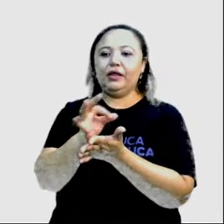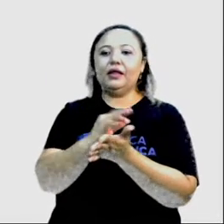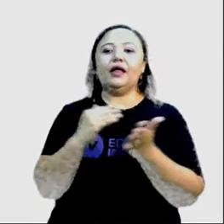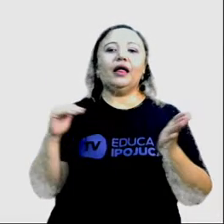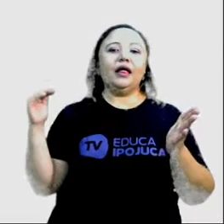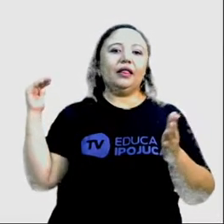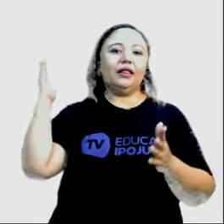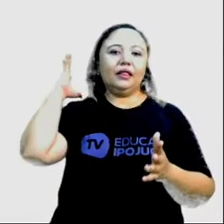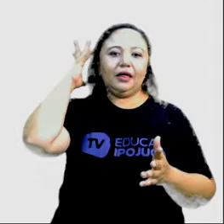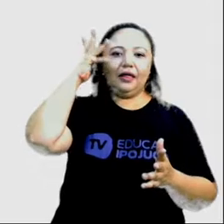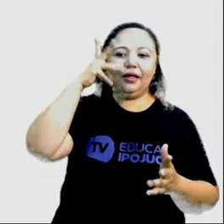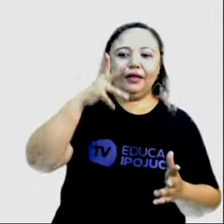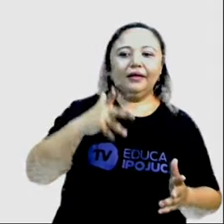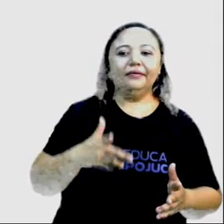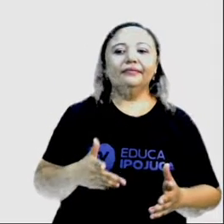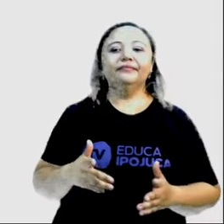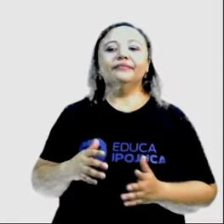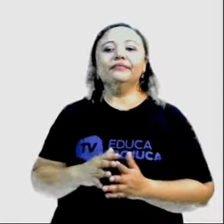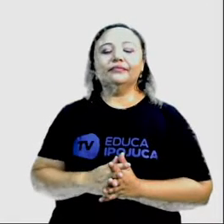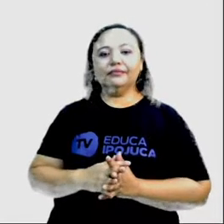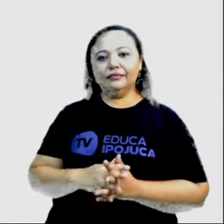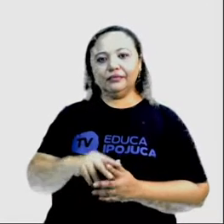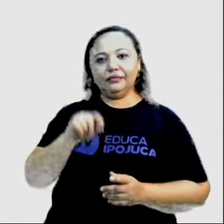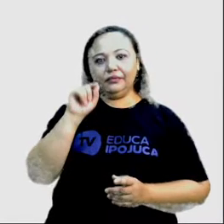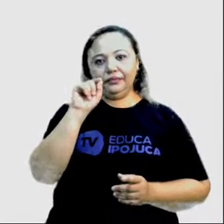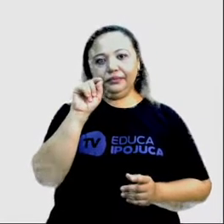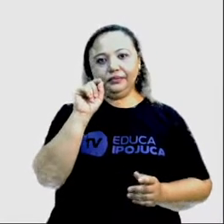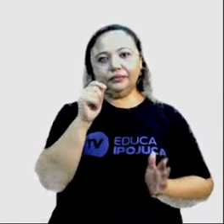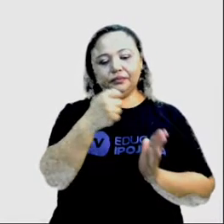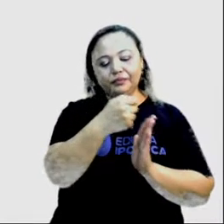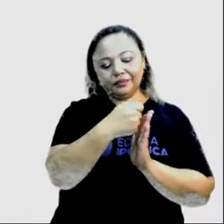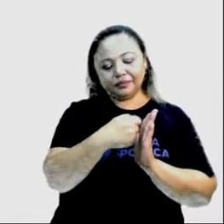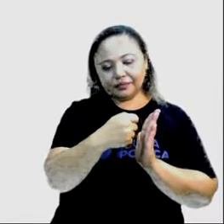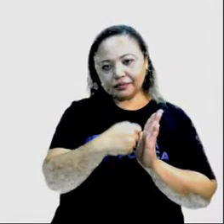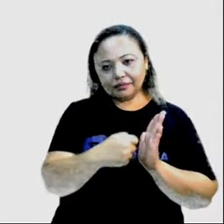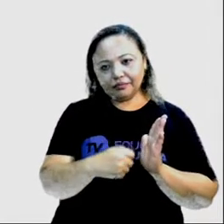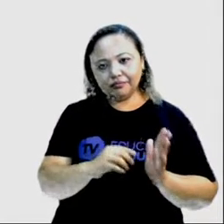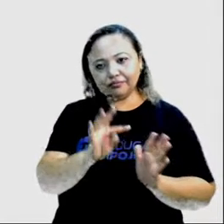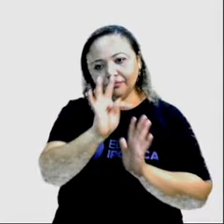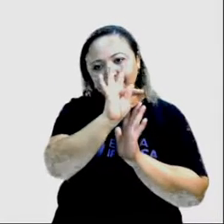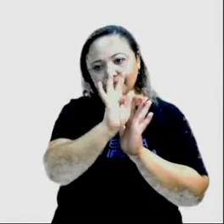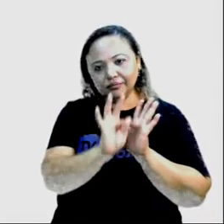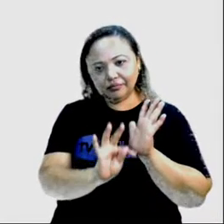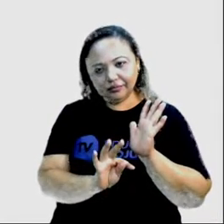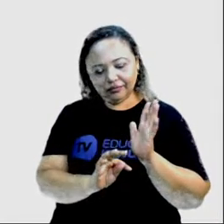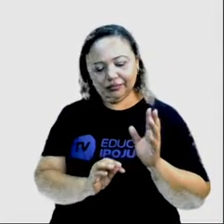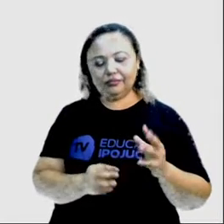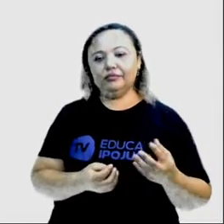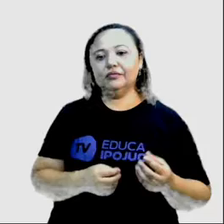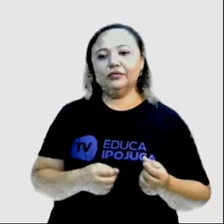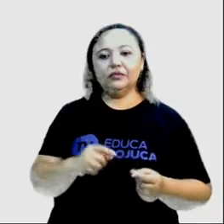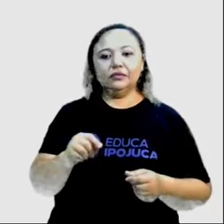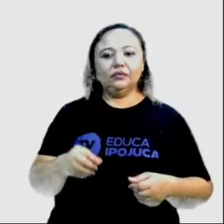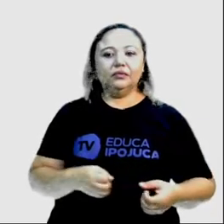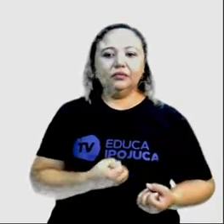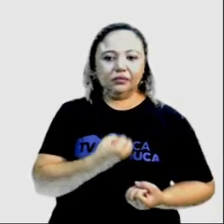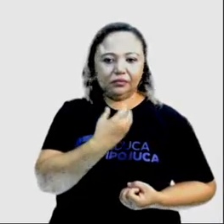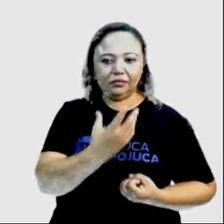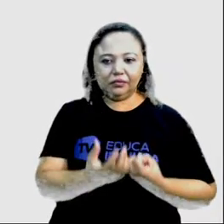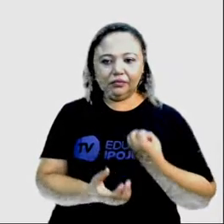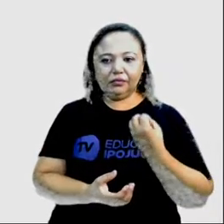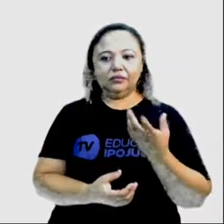madrugada. Quem escreveu esse texto também, né, em forma de um poema, é